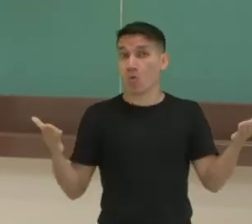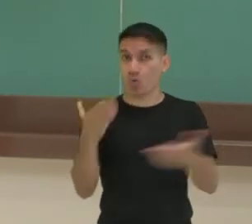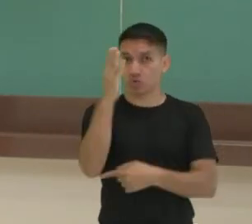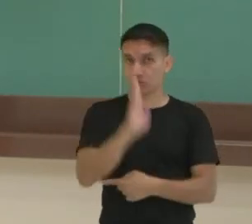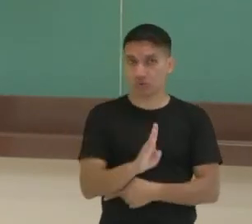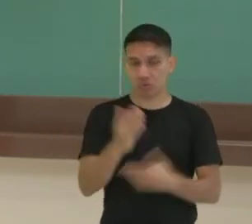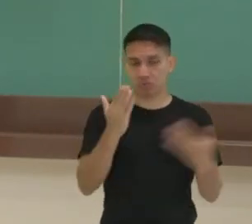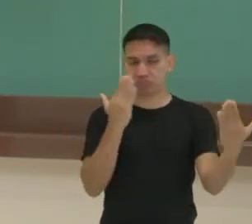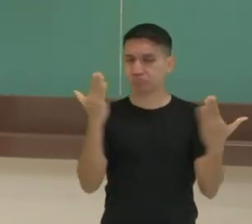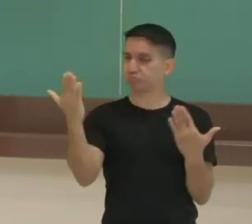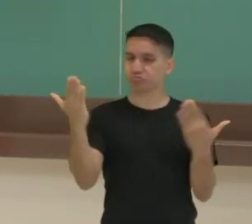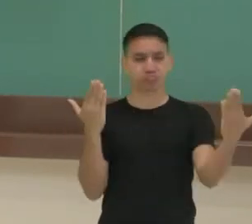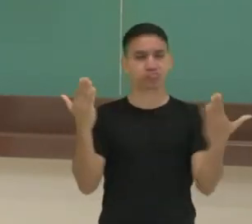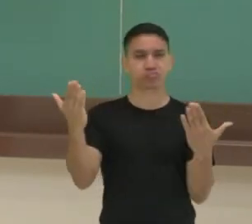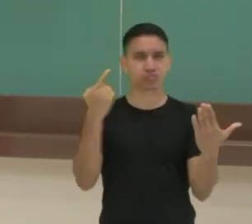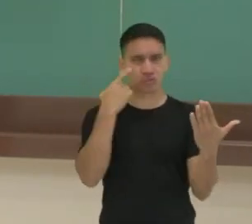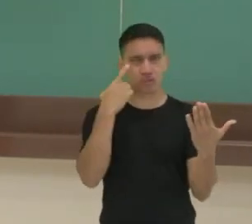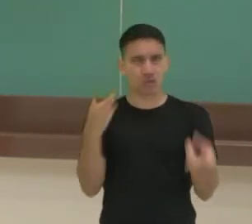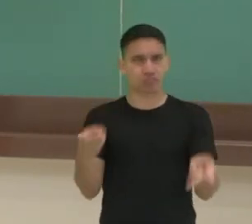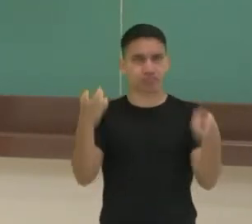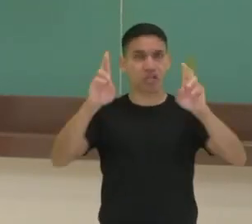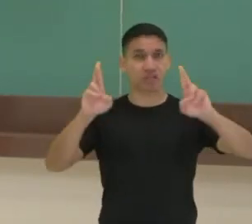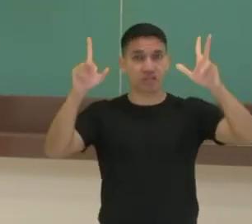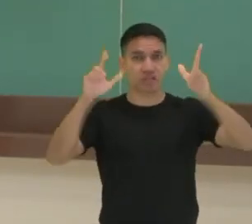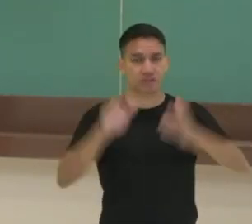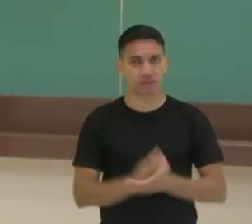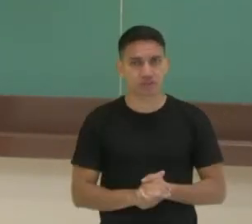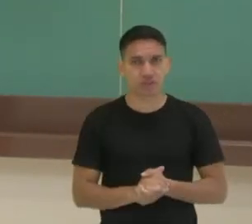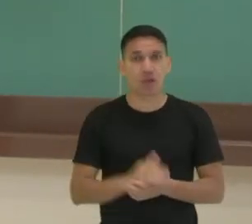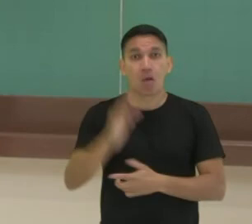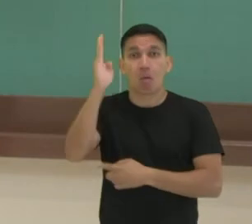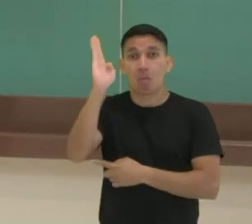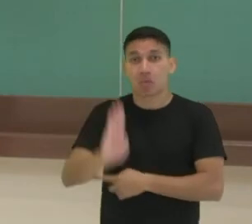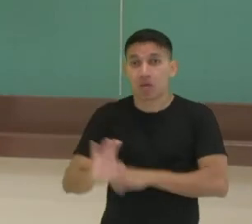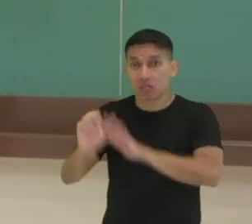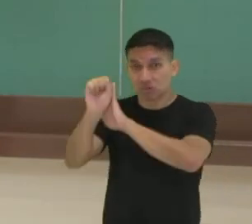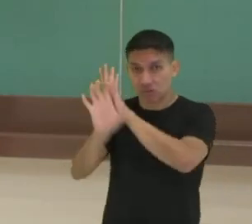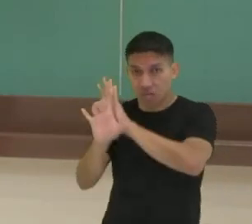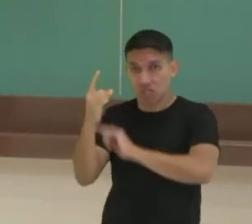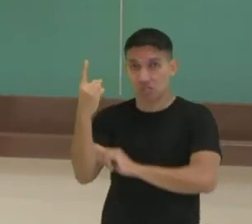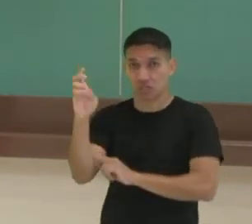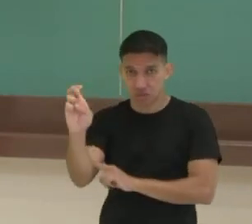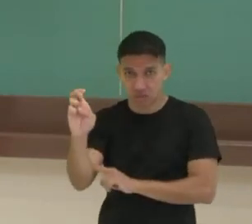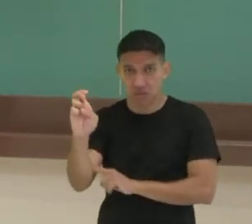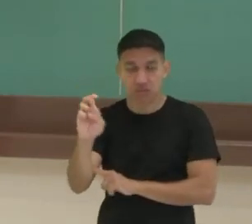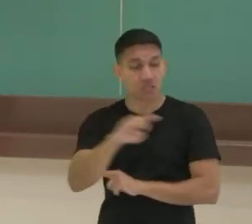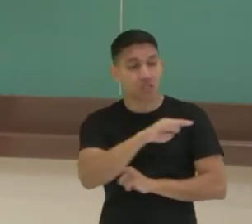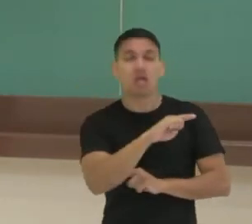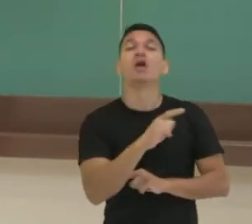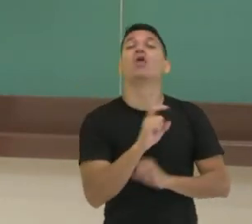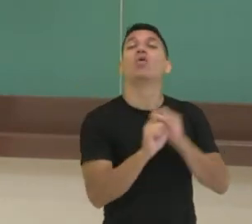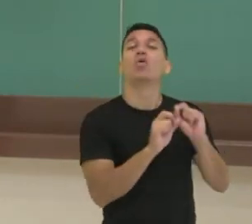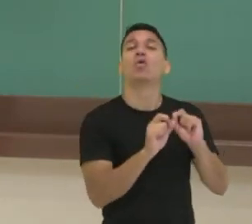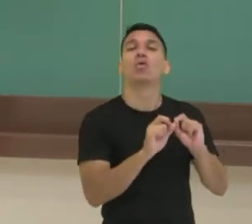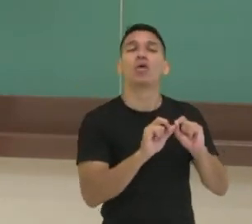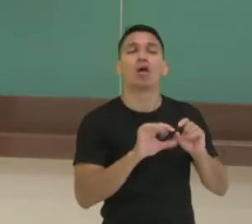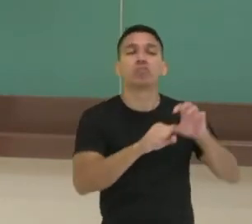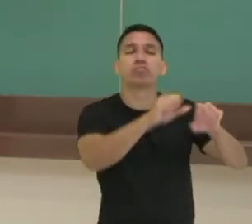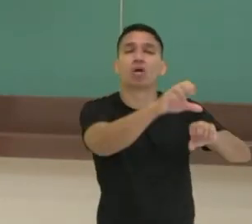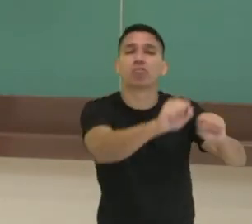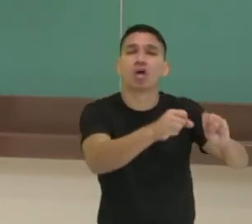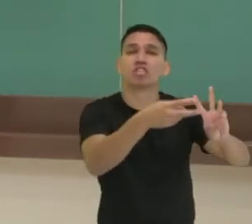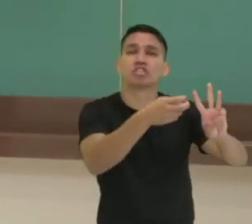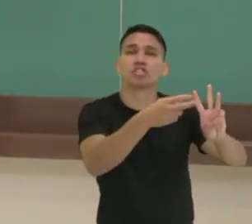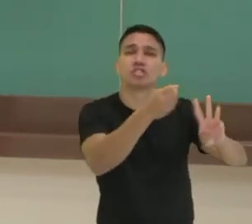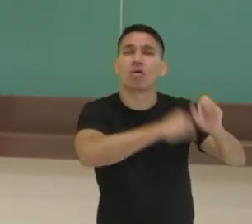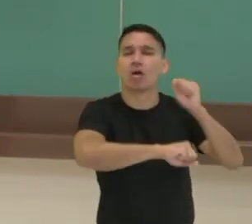mapas e vão perceber a diferença entre o Brasil do século XV e a ocupação indígena em 2008. E aí